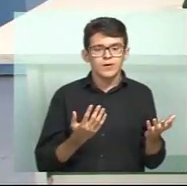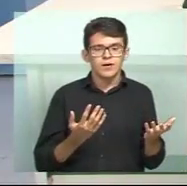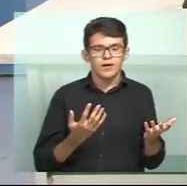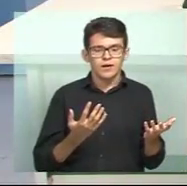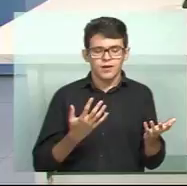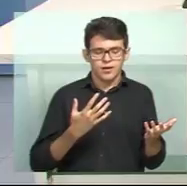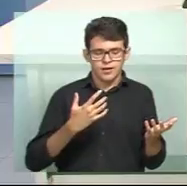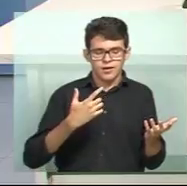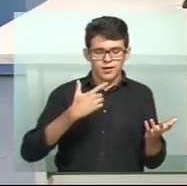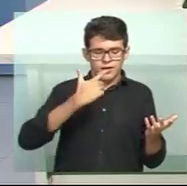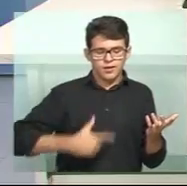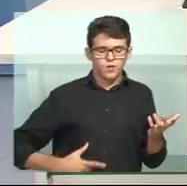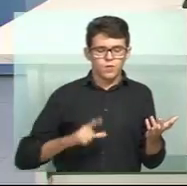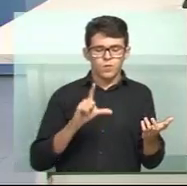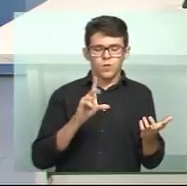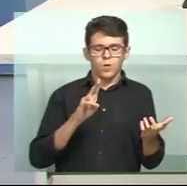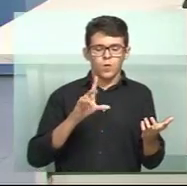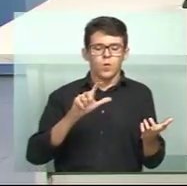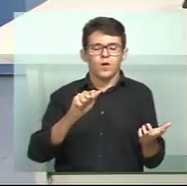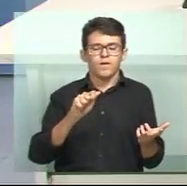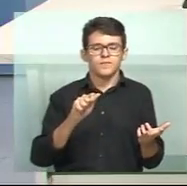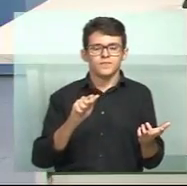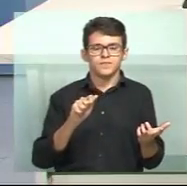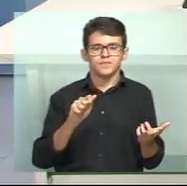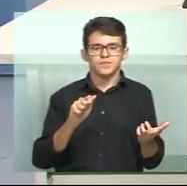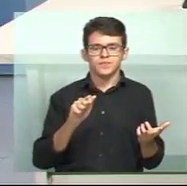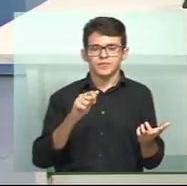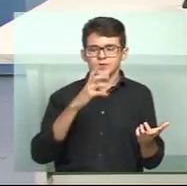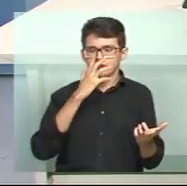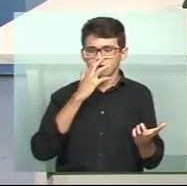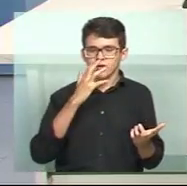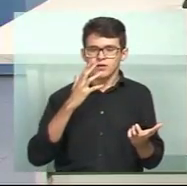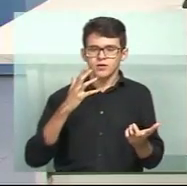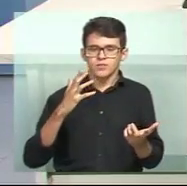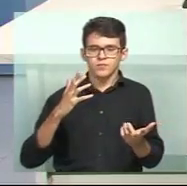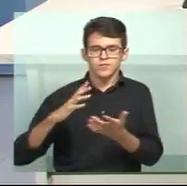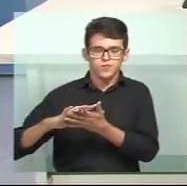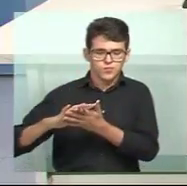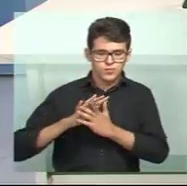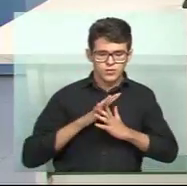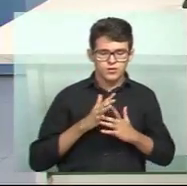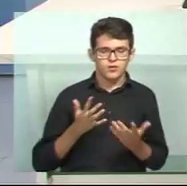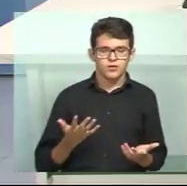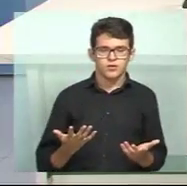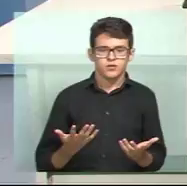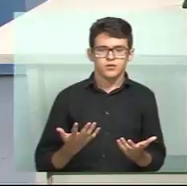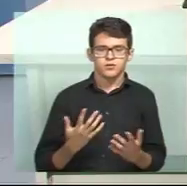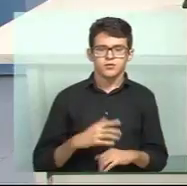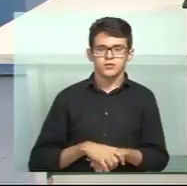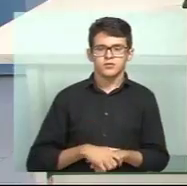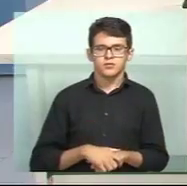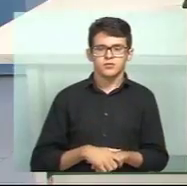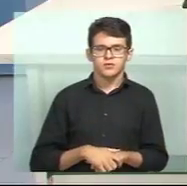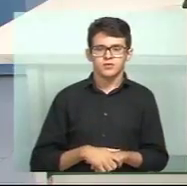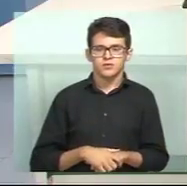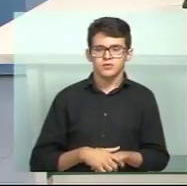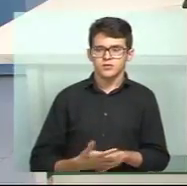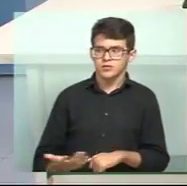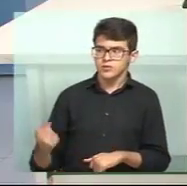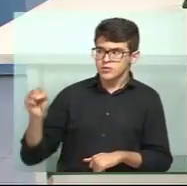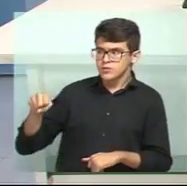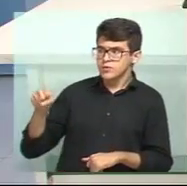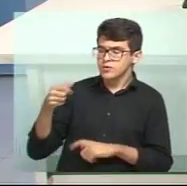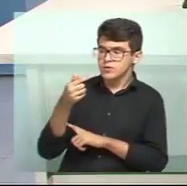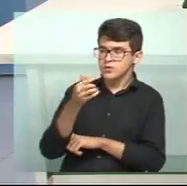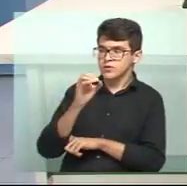perseguido? Se eu já falei a quantidade de pessoas presas, tu está dizendo que 70% é a favor... Da Operação Lava Jato, as pessoas são a